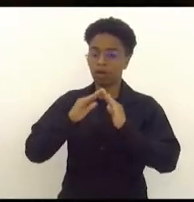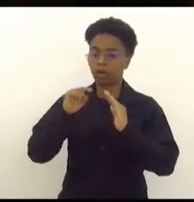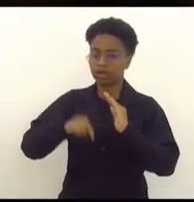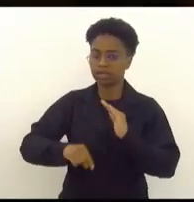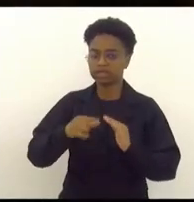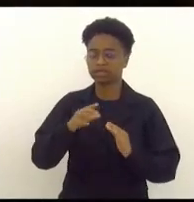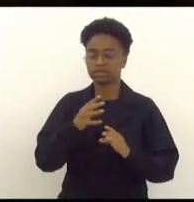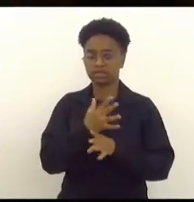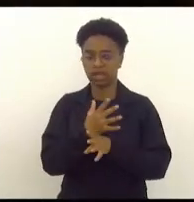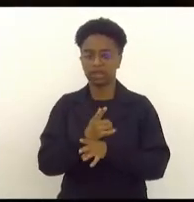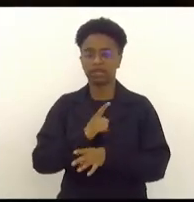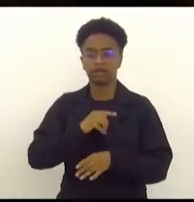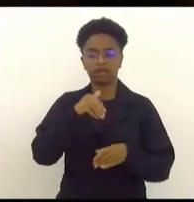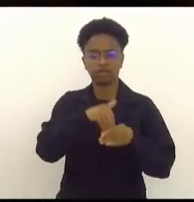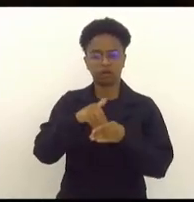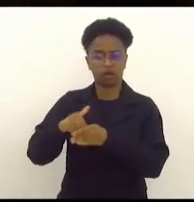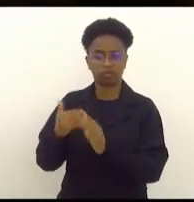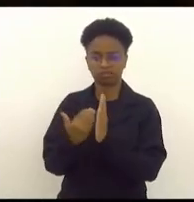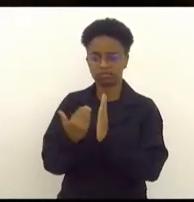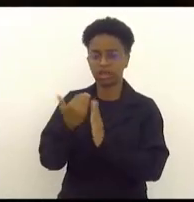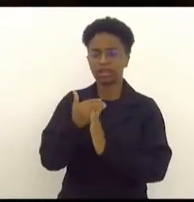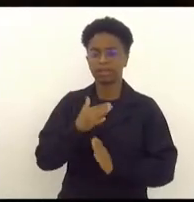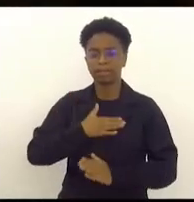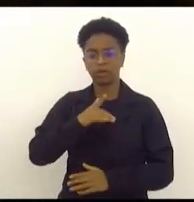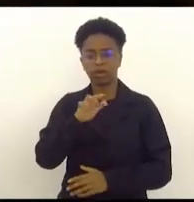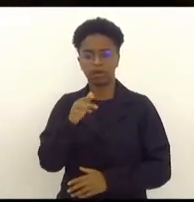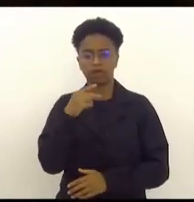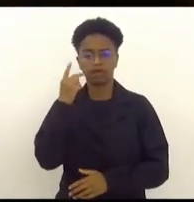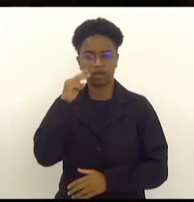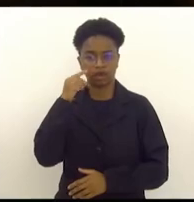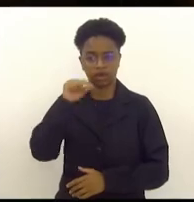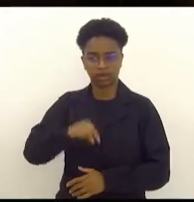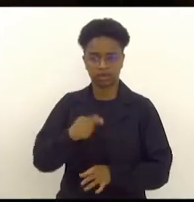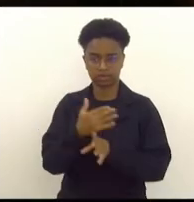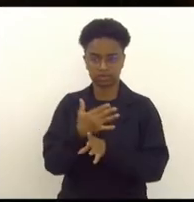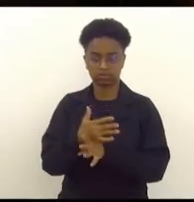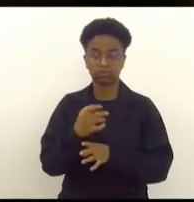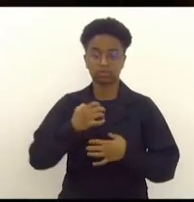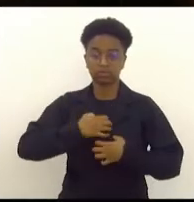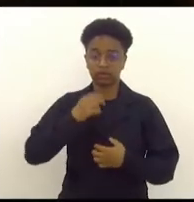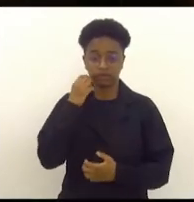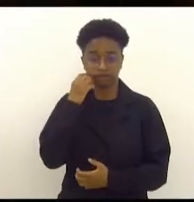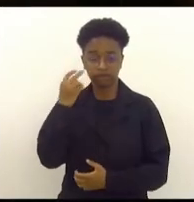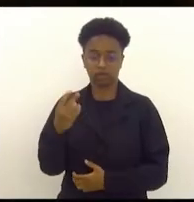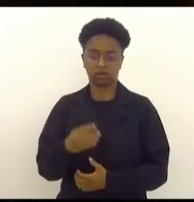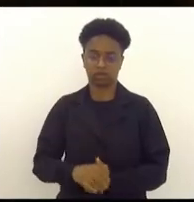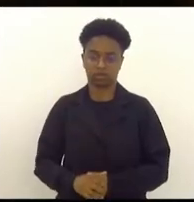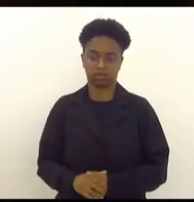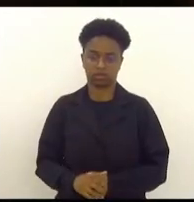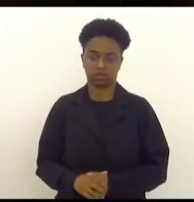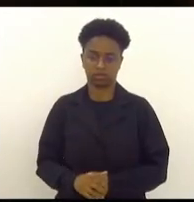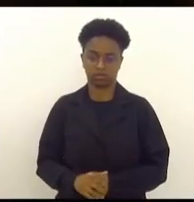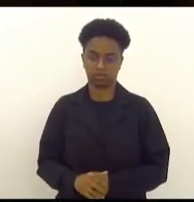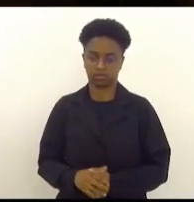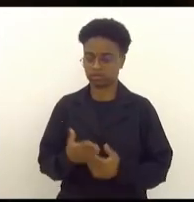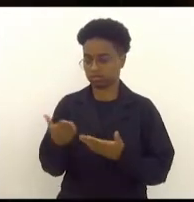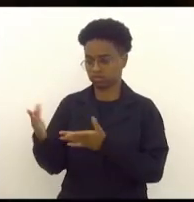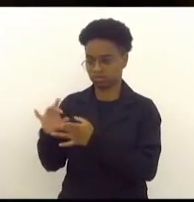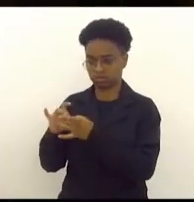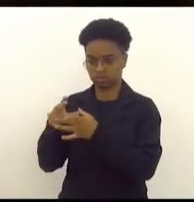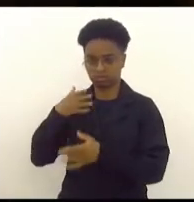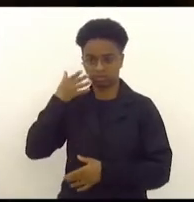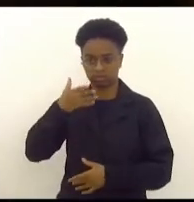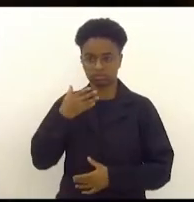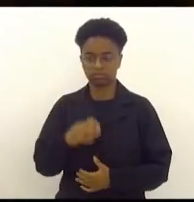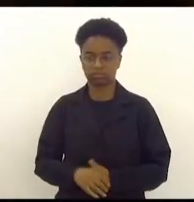pela segunda vez nessa cidade que tem um irmão Vereador nessa cidade é uma vergonha Deputado pobel uma parte para você